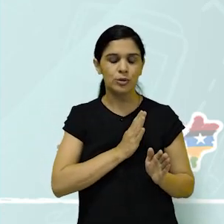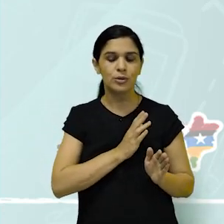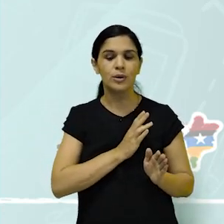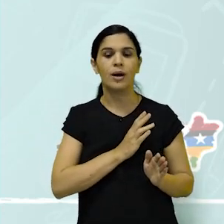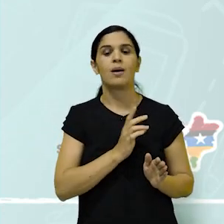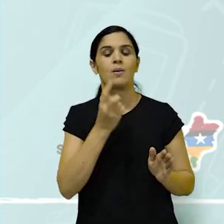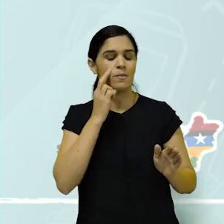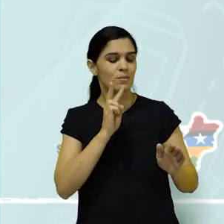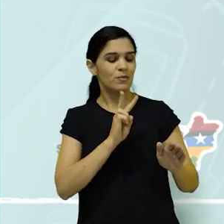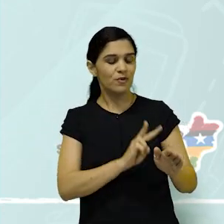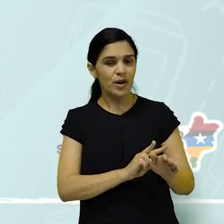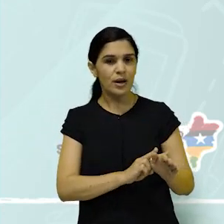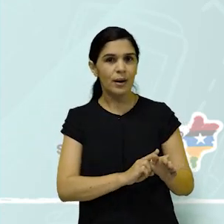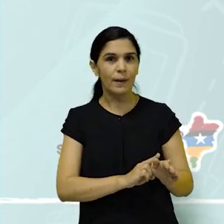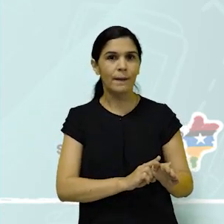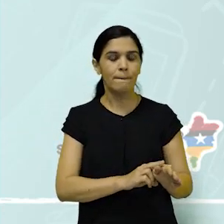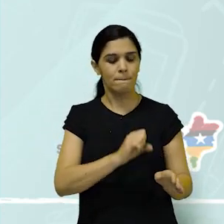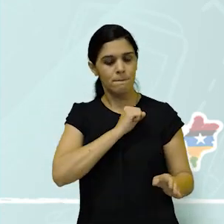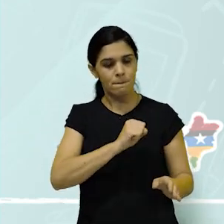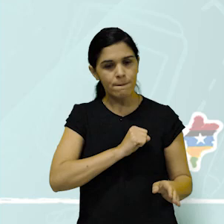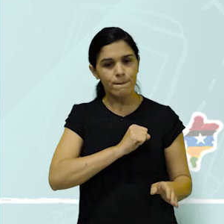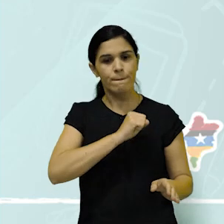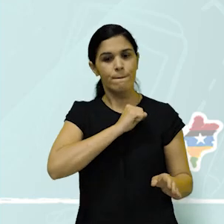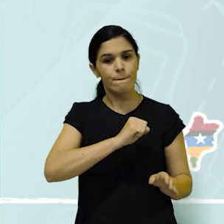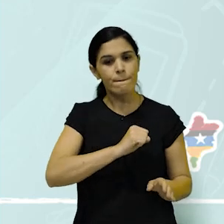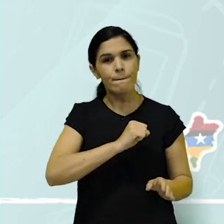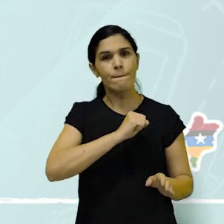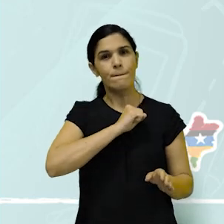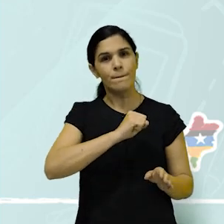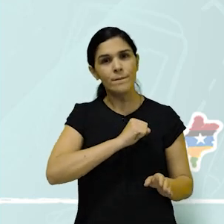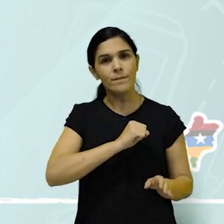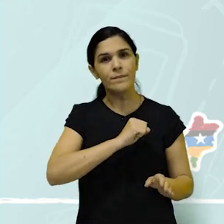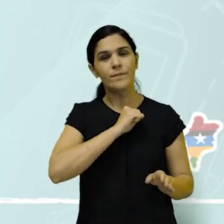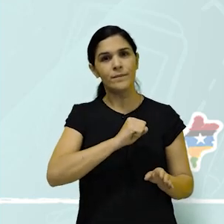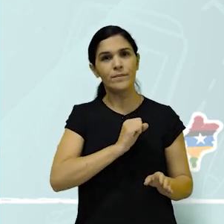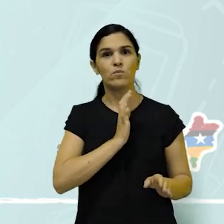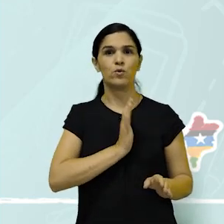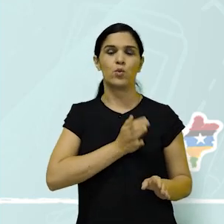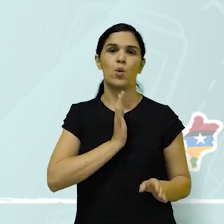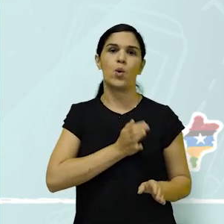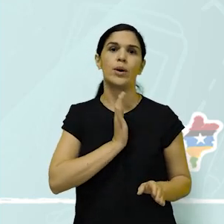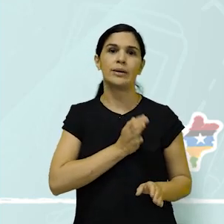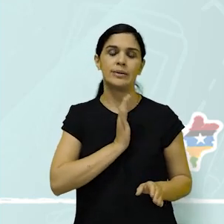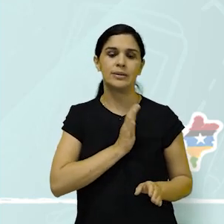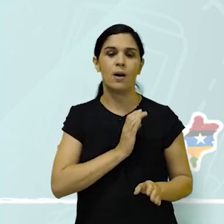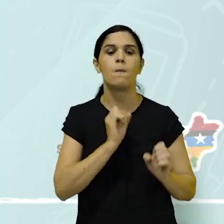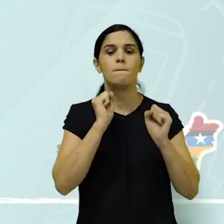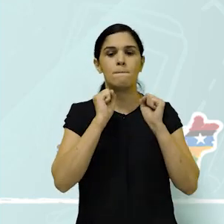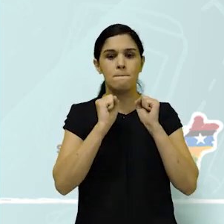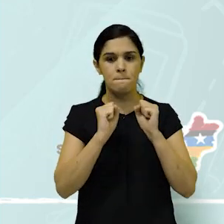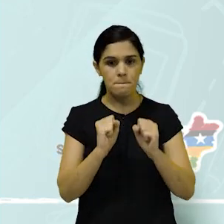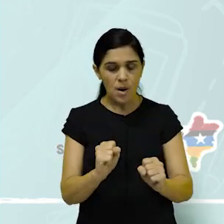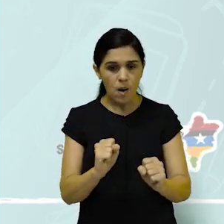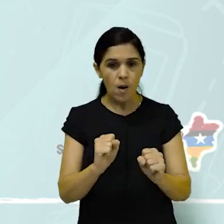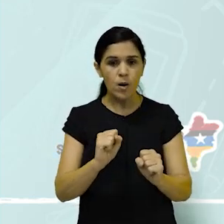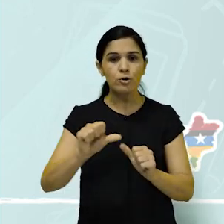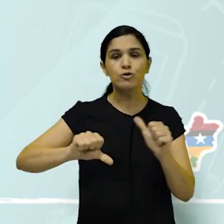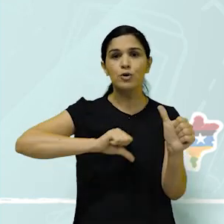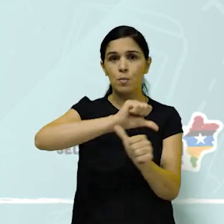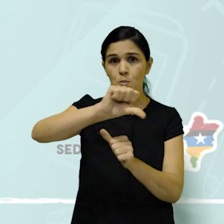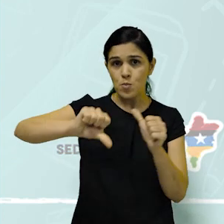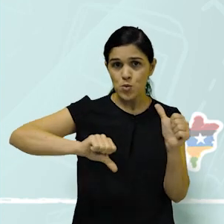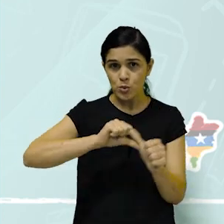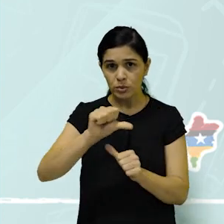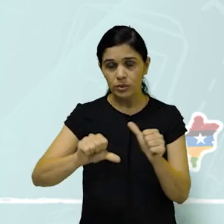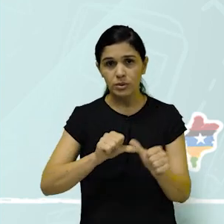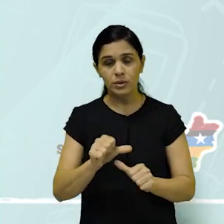minuto, BPM, batimentos por minuto. Ela pode variar de acordo com as necessidades físicas